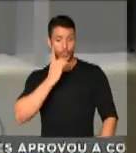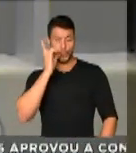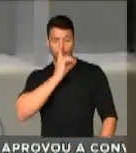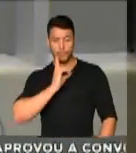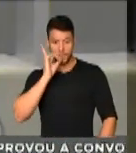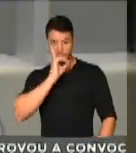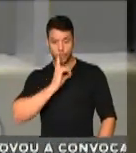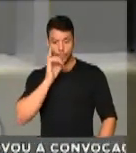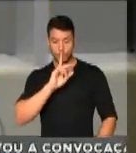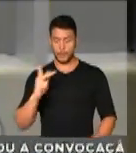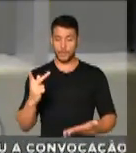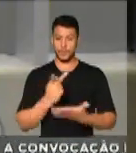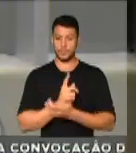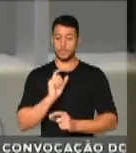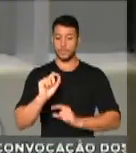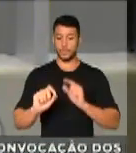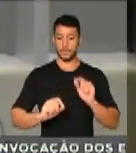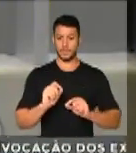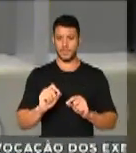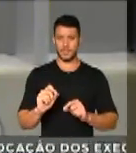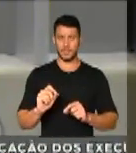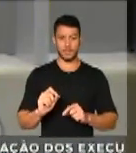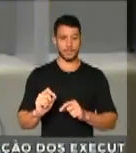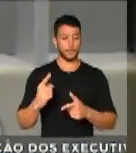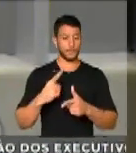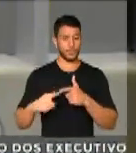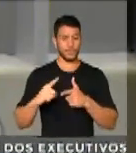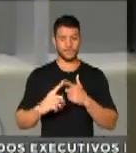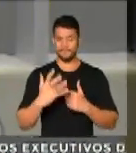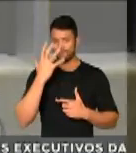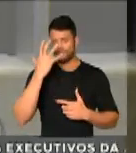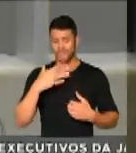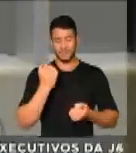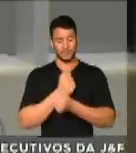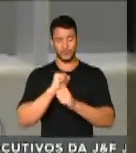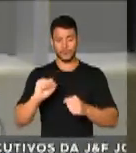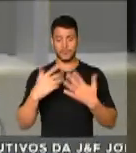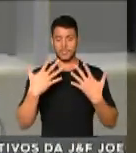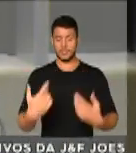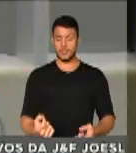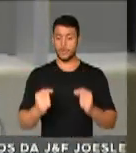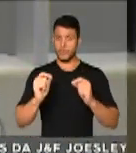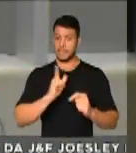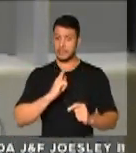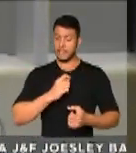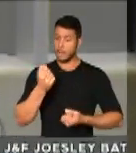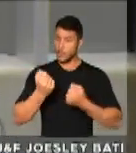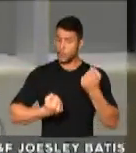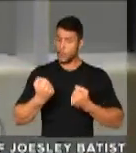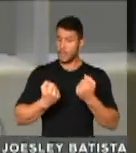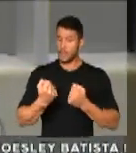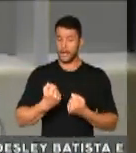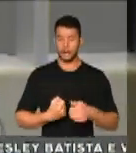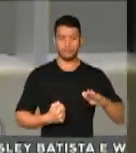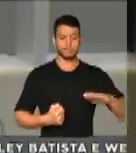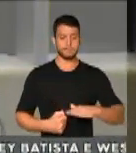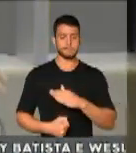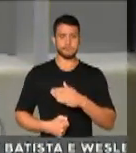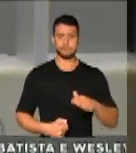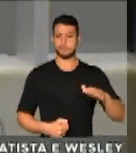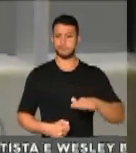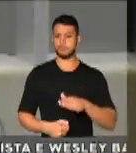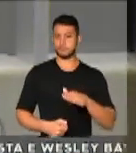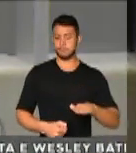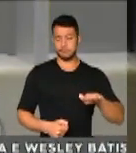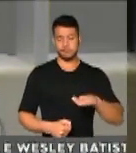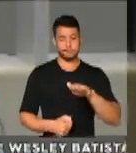uma situação absolutamente inaceitável, que é um carro de uma família indo para um chá de